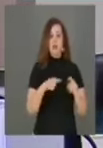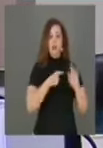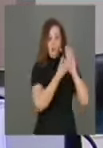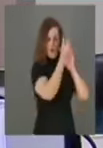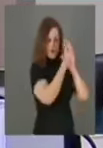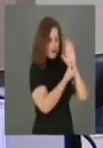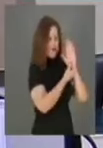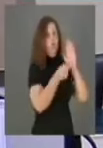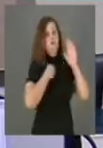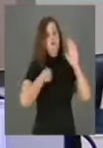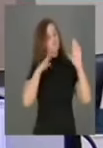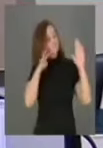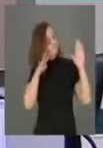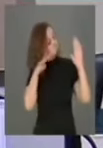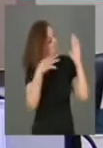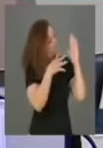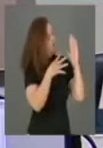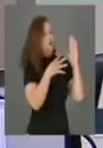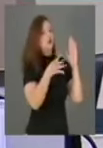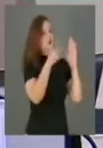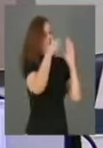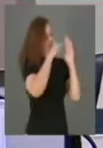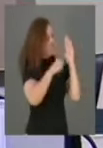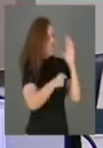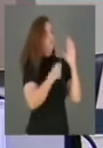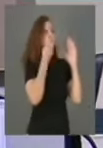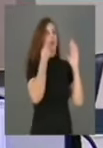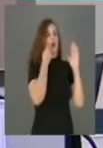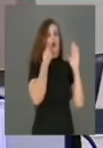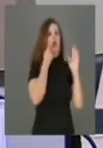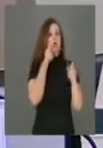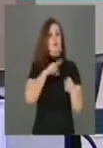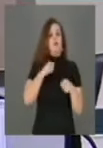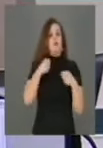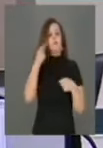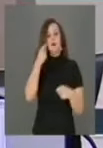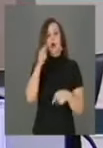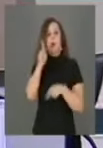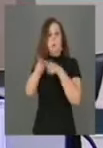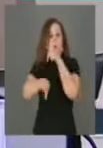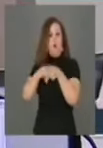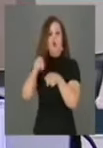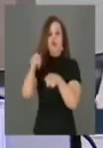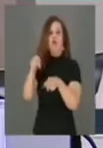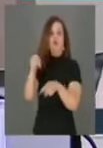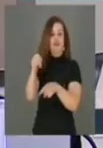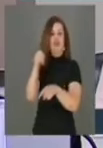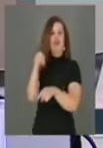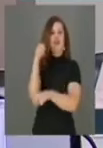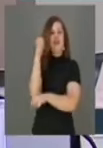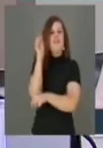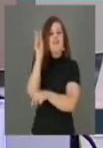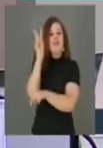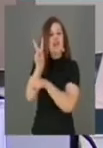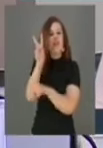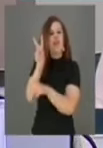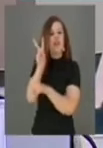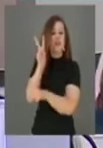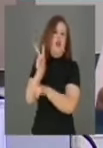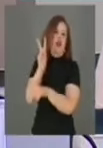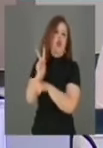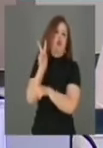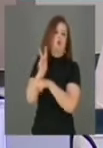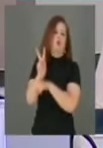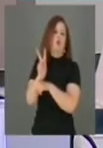essas comunidades, para esse povo que está no campo, defendendo o meio ambiente, defendendo a